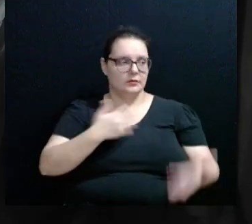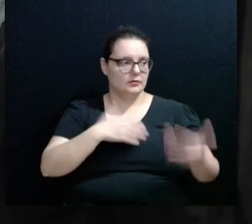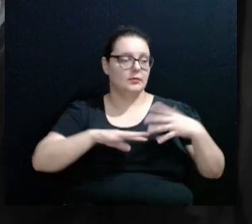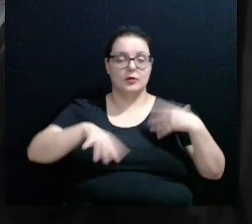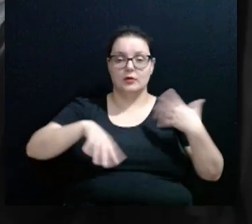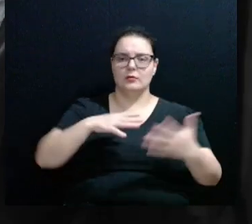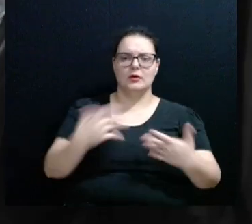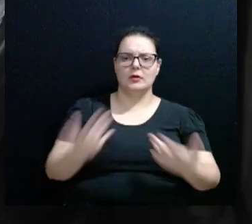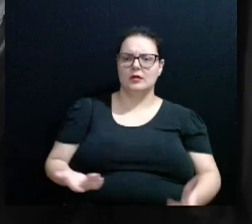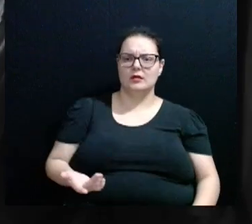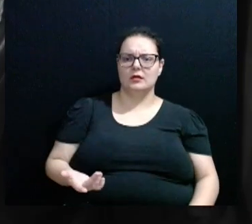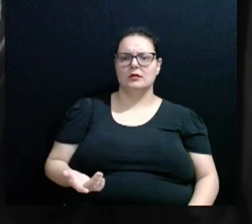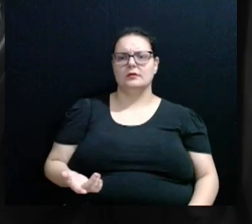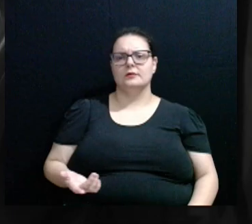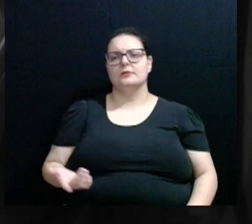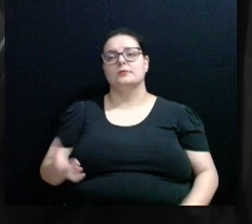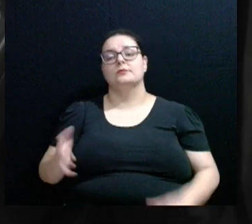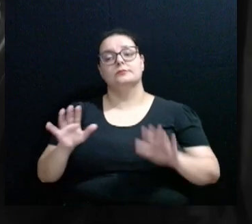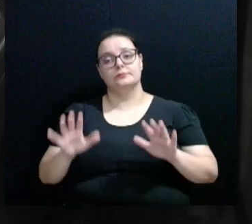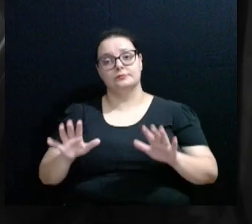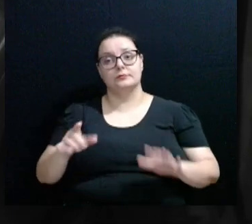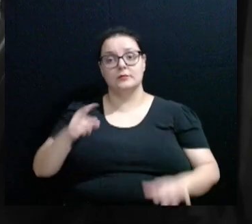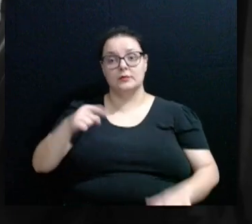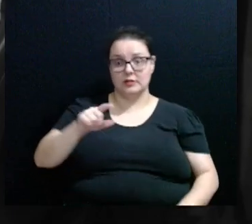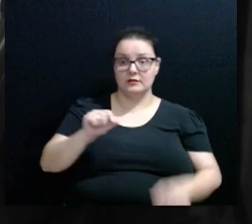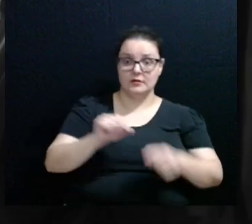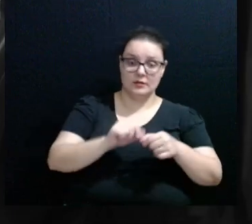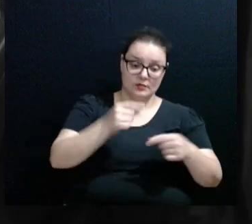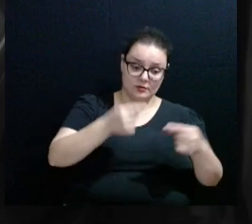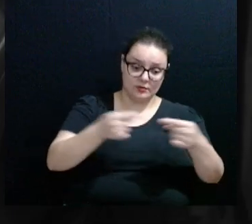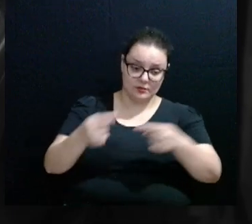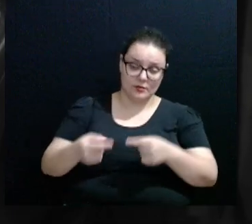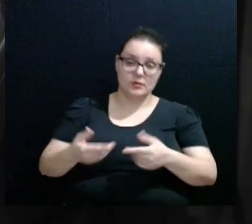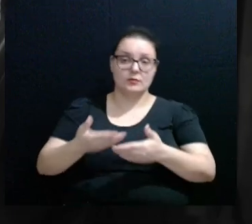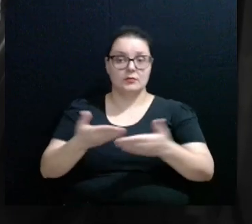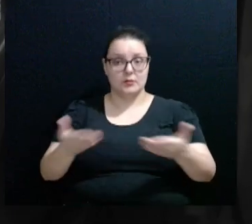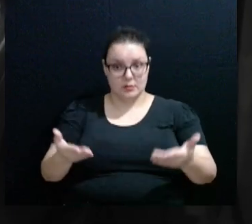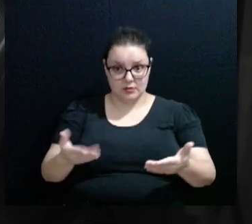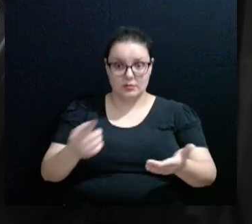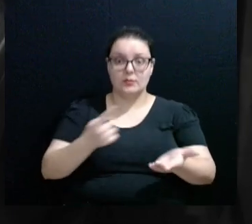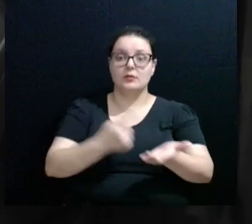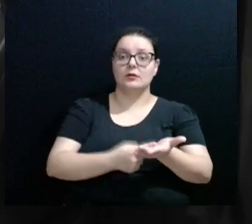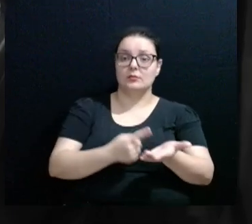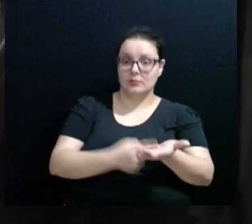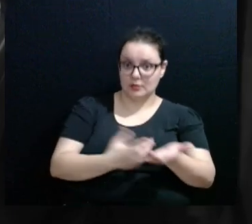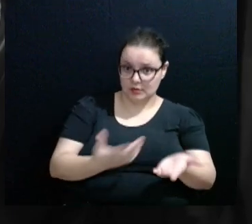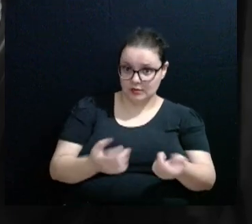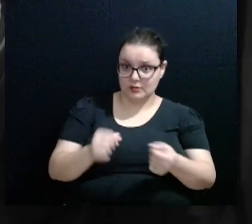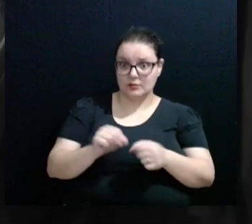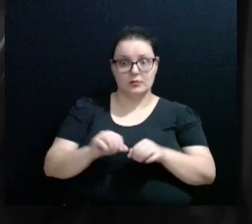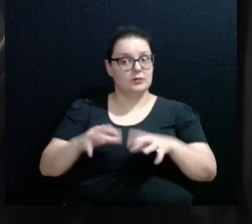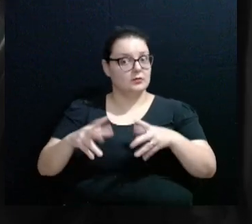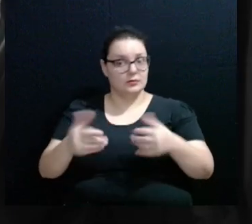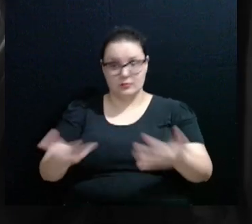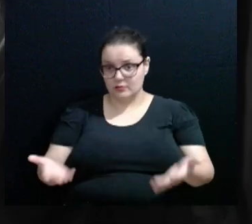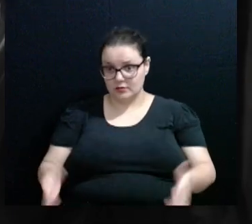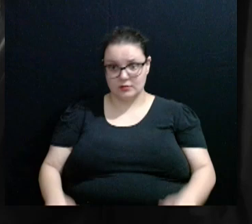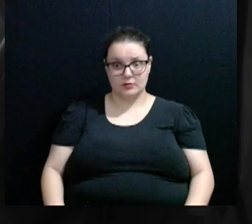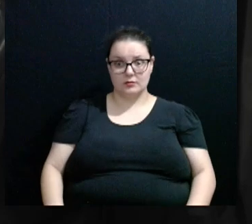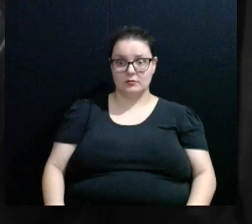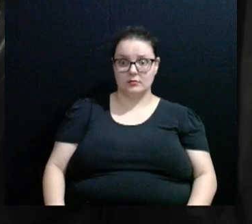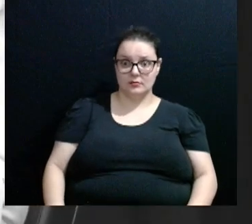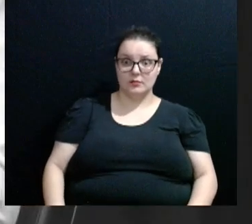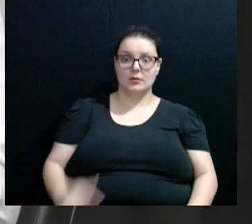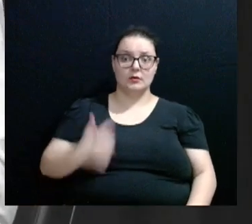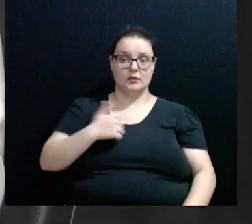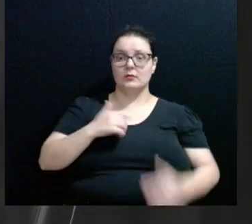não, segura, a gente vai fazer. Eu falei assim, olha, se vocês fizerem um debate e se vocês estão se comprometendo a fazer tudo isso, a gente vai